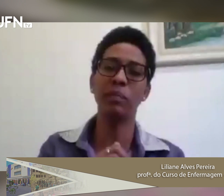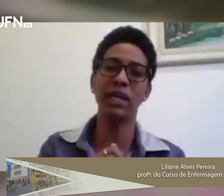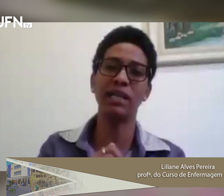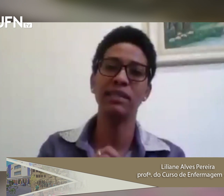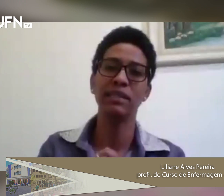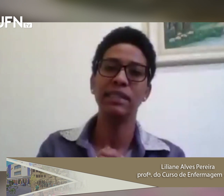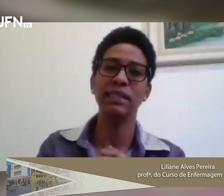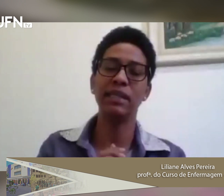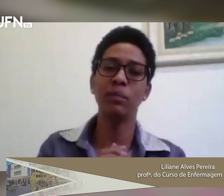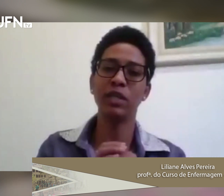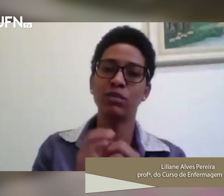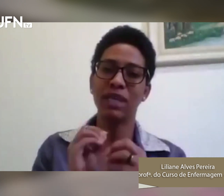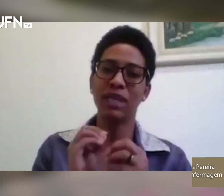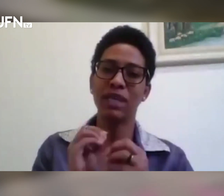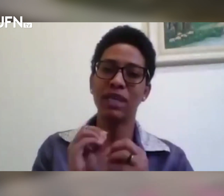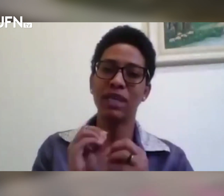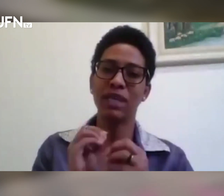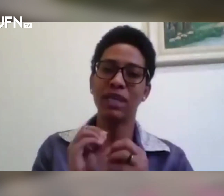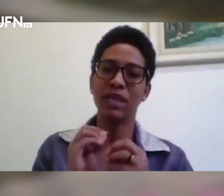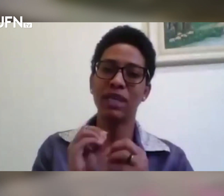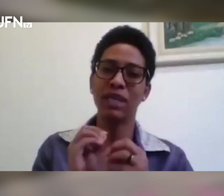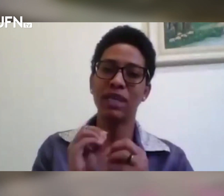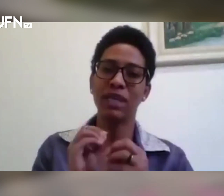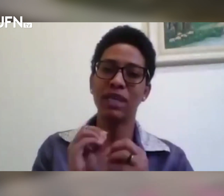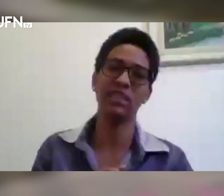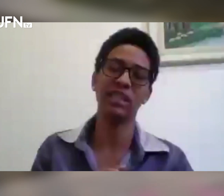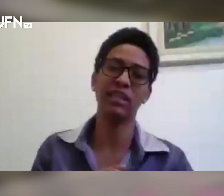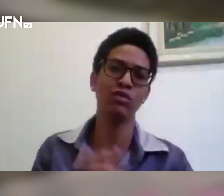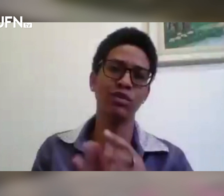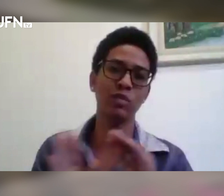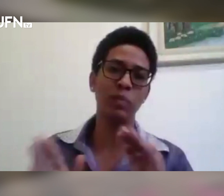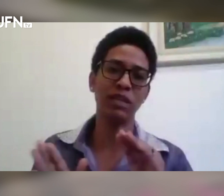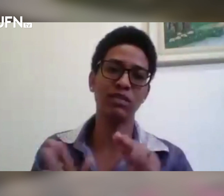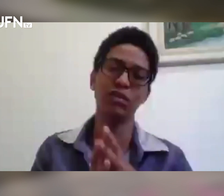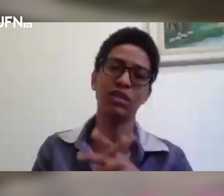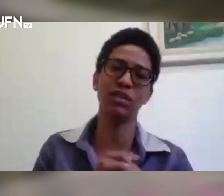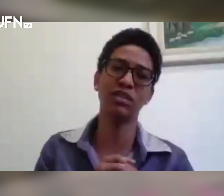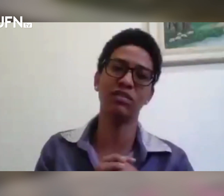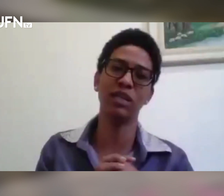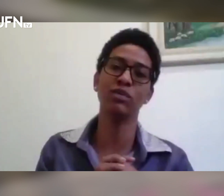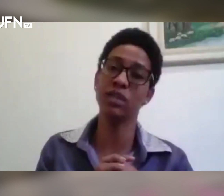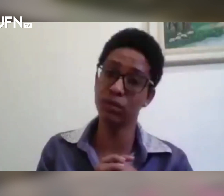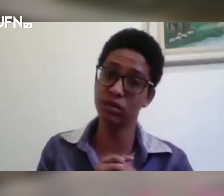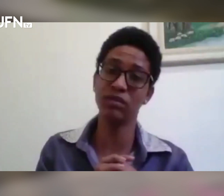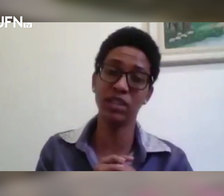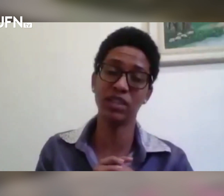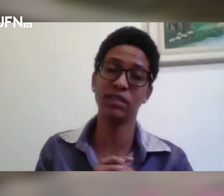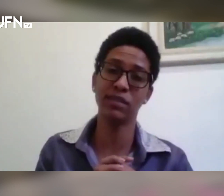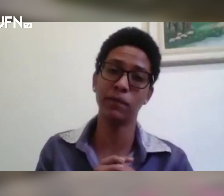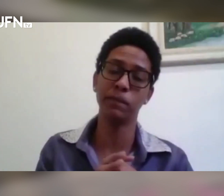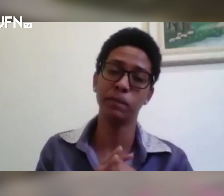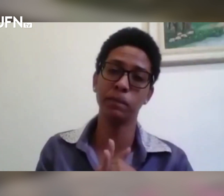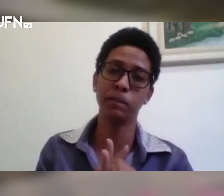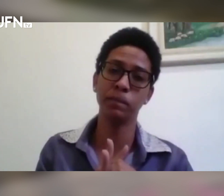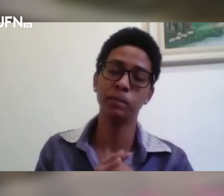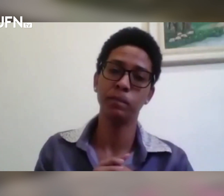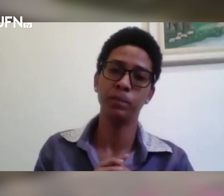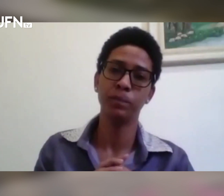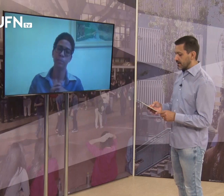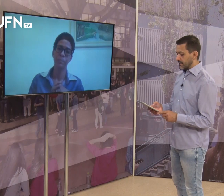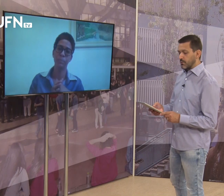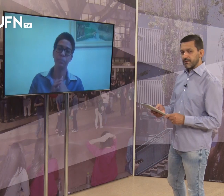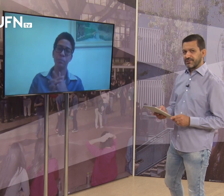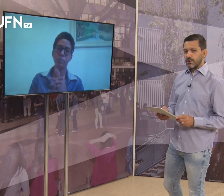da nossa pele. E eu penso que essa é uma grande força que a gente traz nos espaços onde nós tivermos, inclusive de gestão.